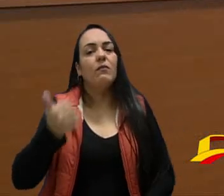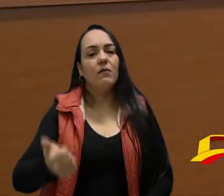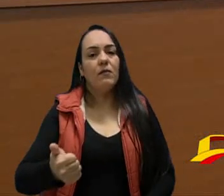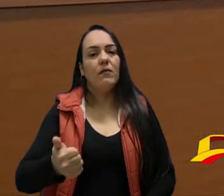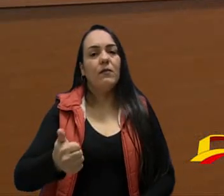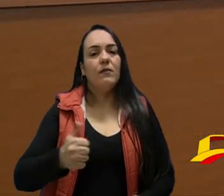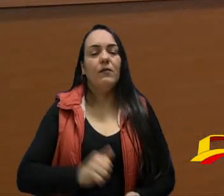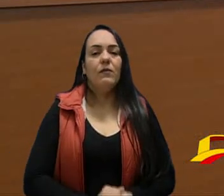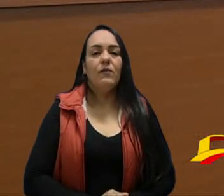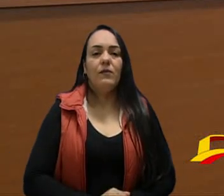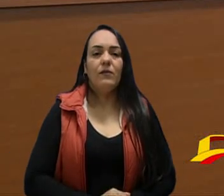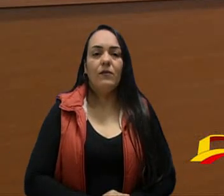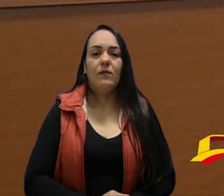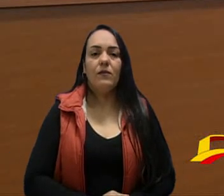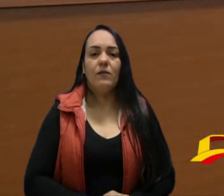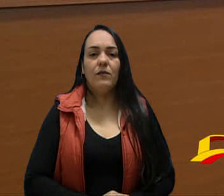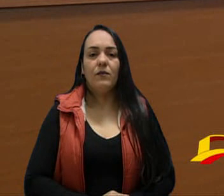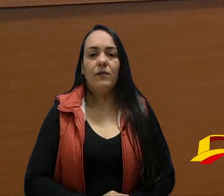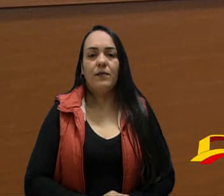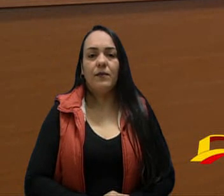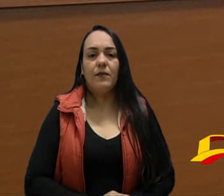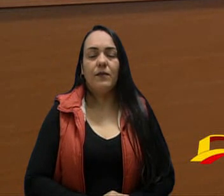e aí